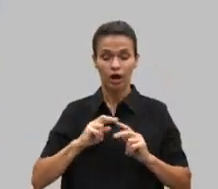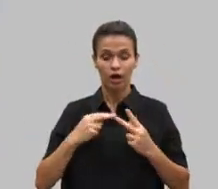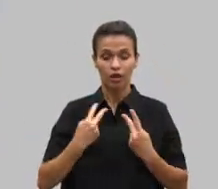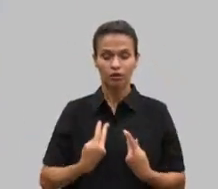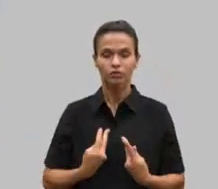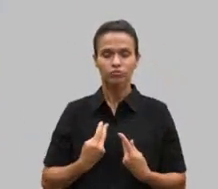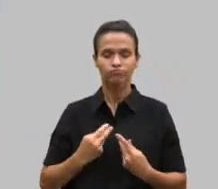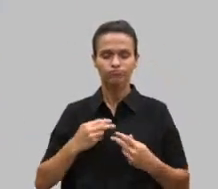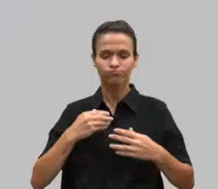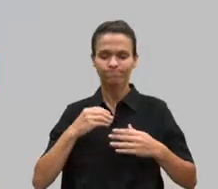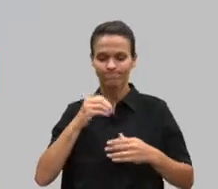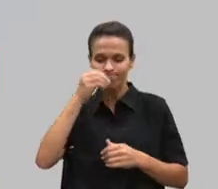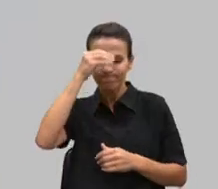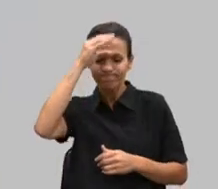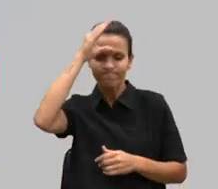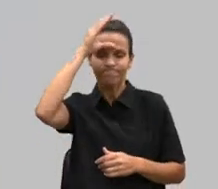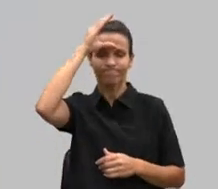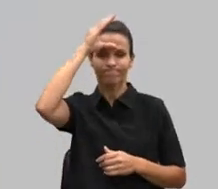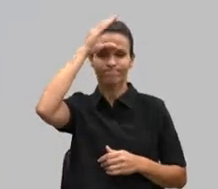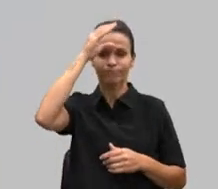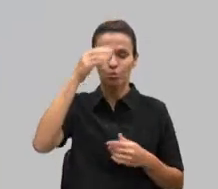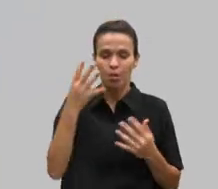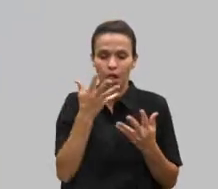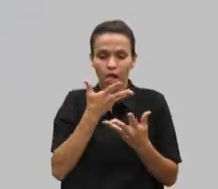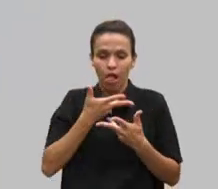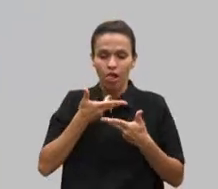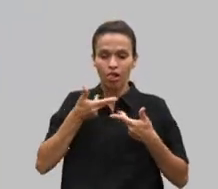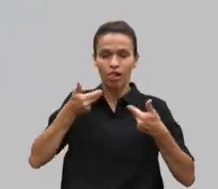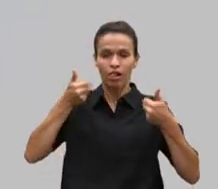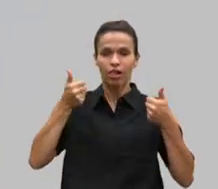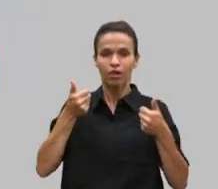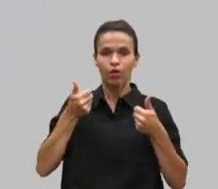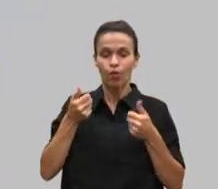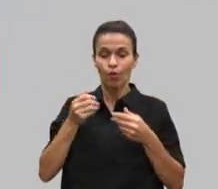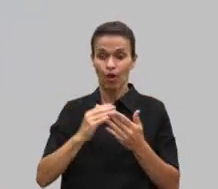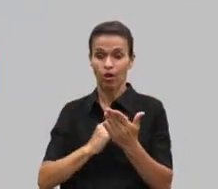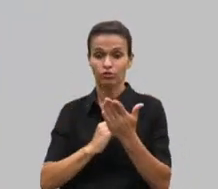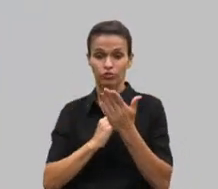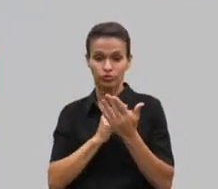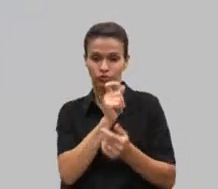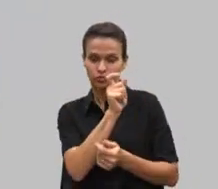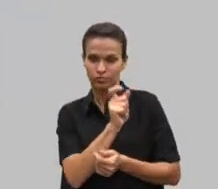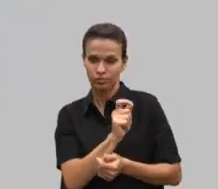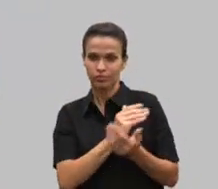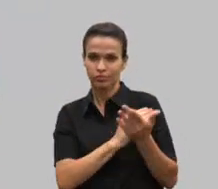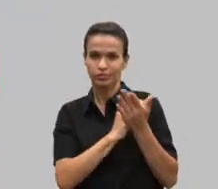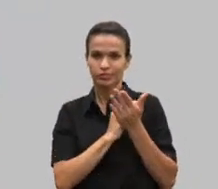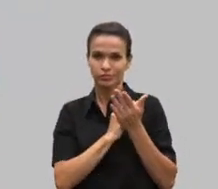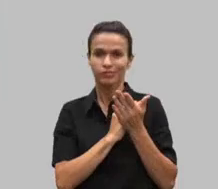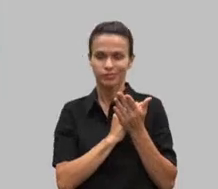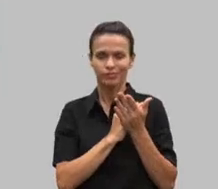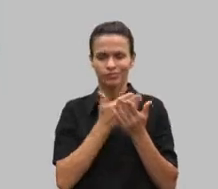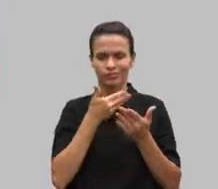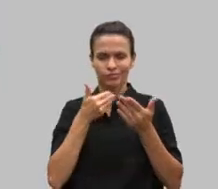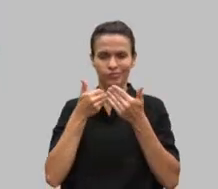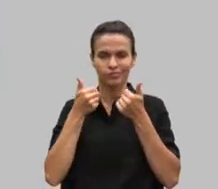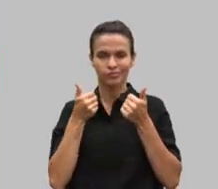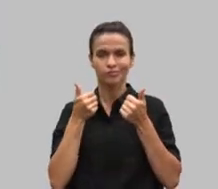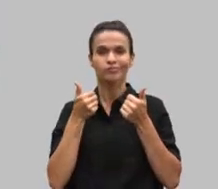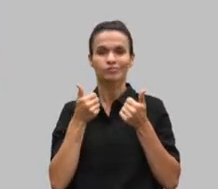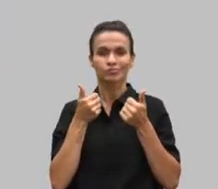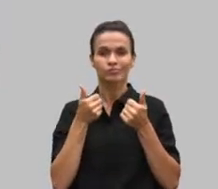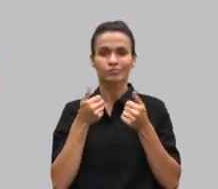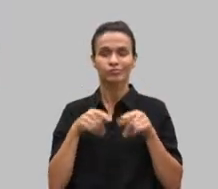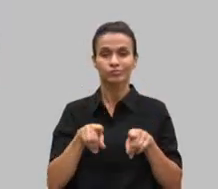entendimento de aprimorar com a ajuda do outro e de dar aprimorar-se né com a ajuda do outro e de dar lugar